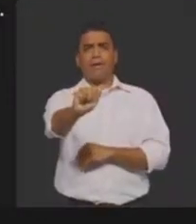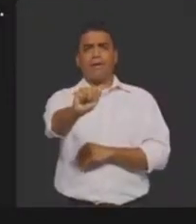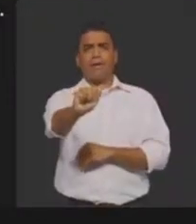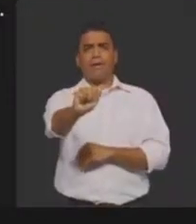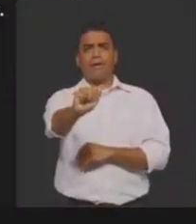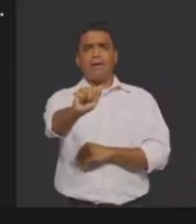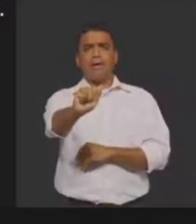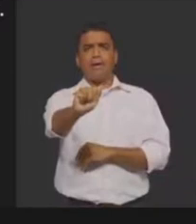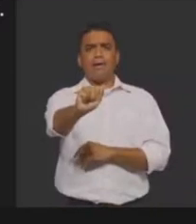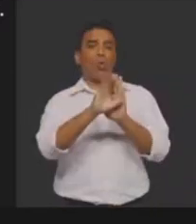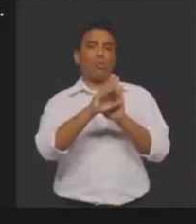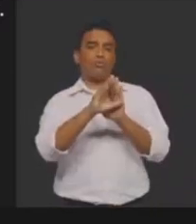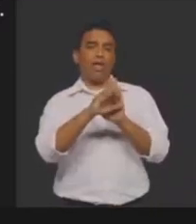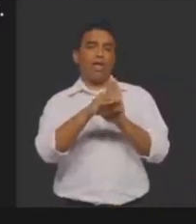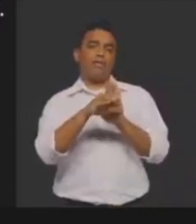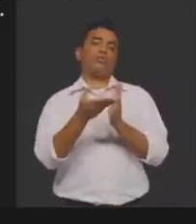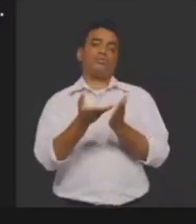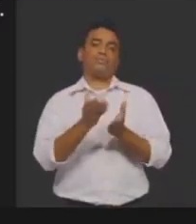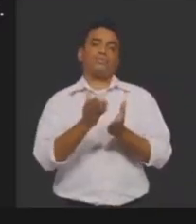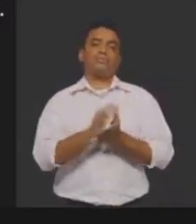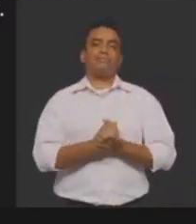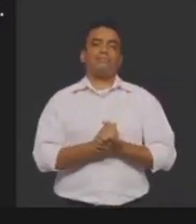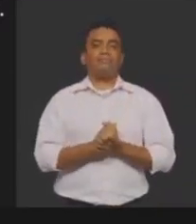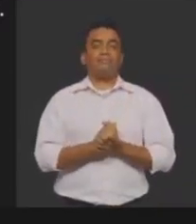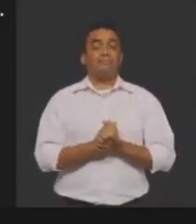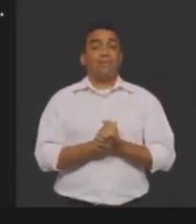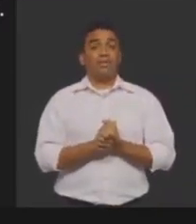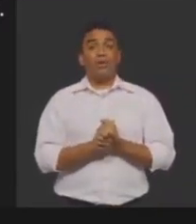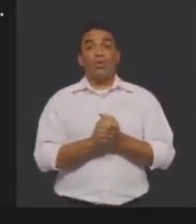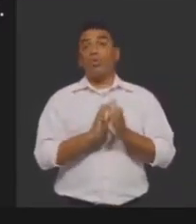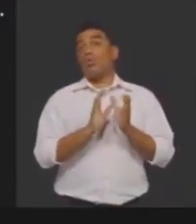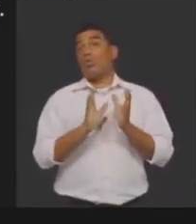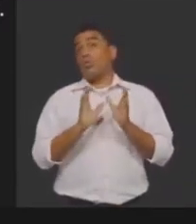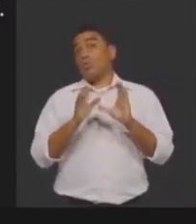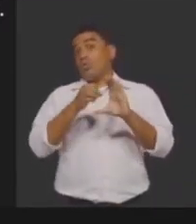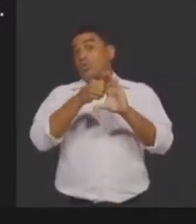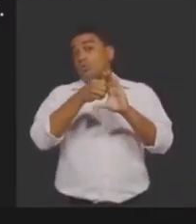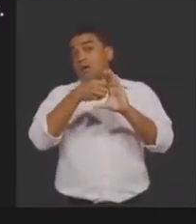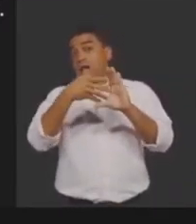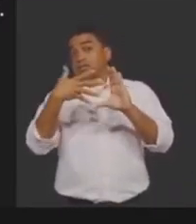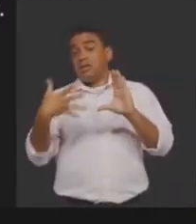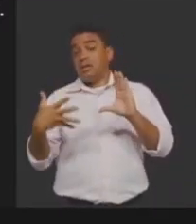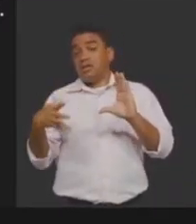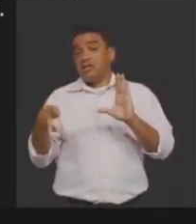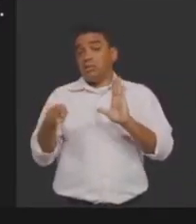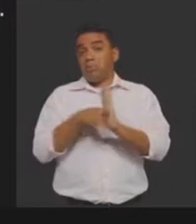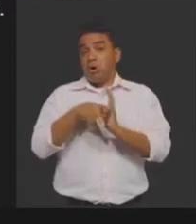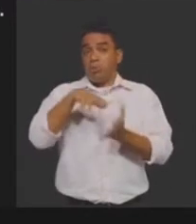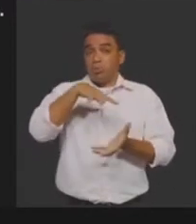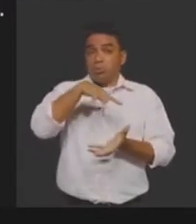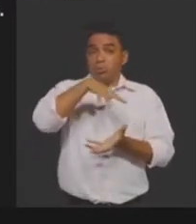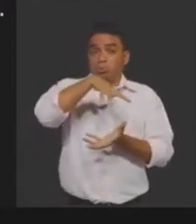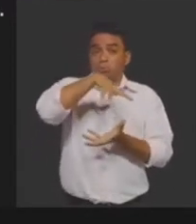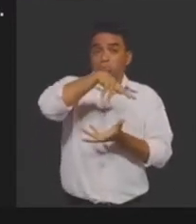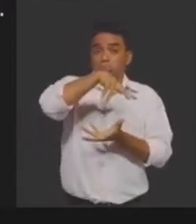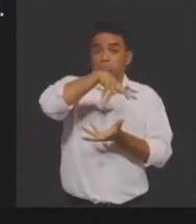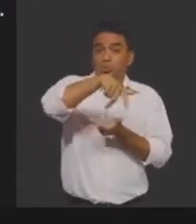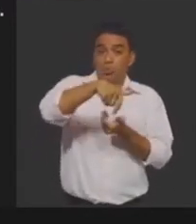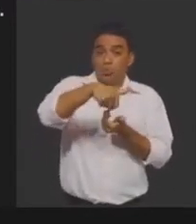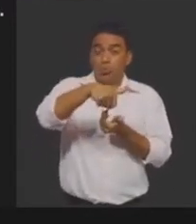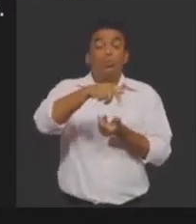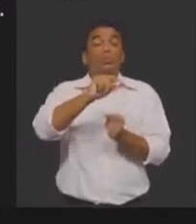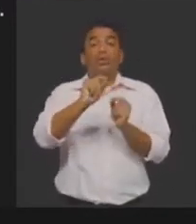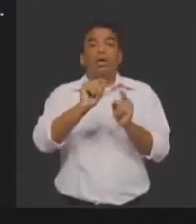Aqui o conceito está dessa forma, ó. O clima é o conjunto de características atmosféricas, como